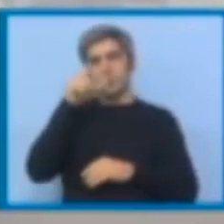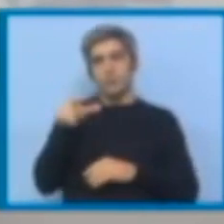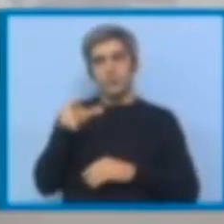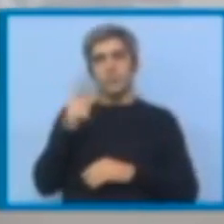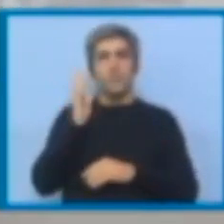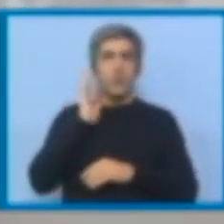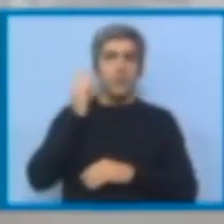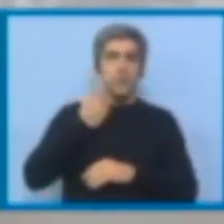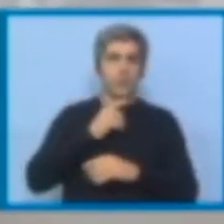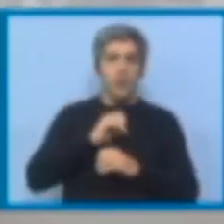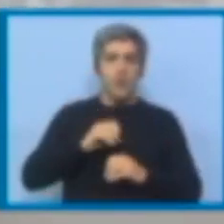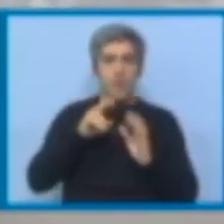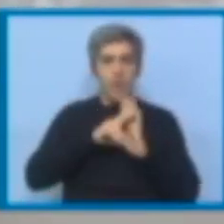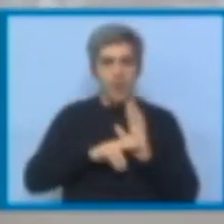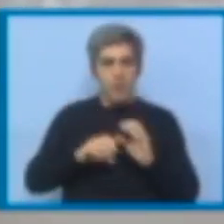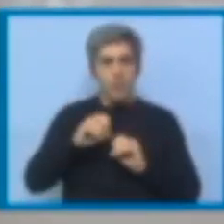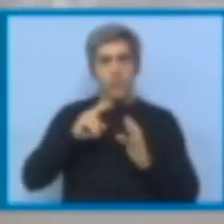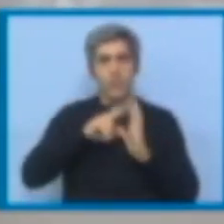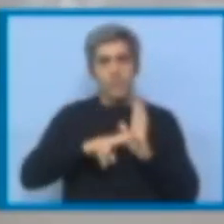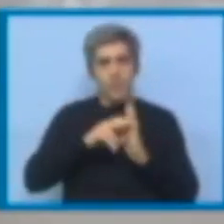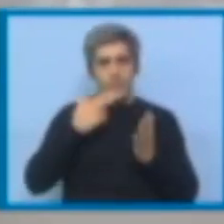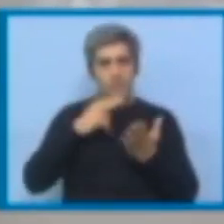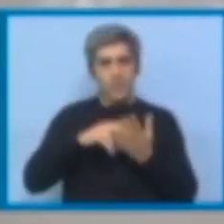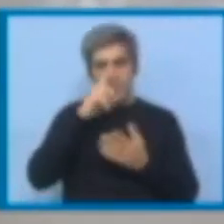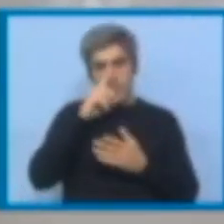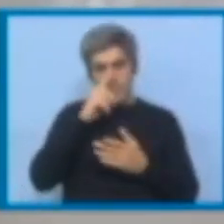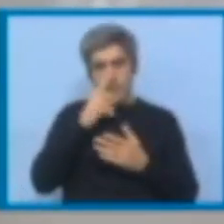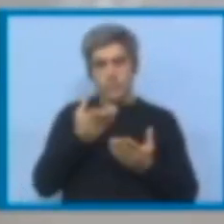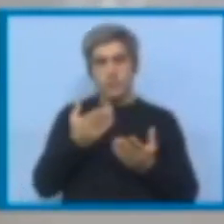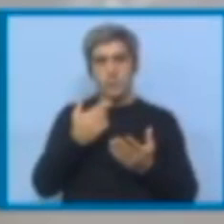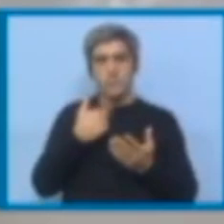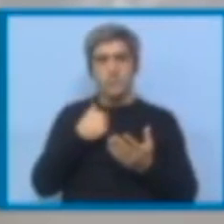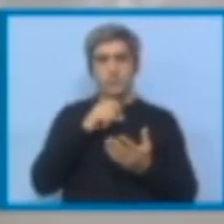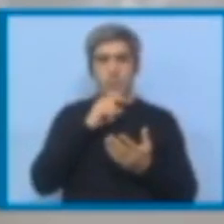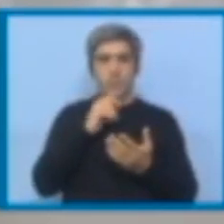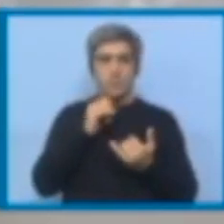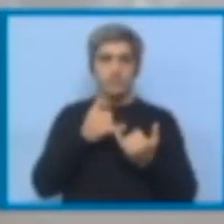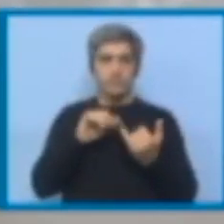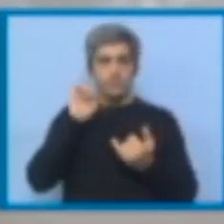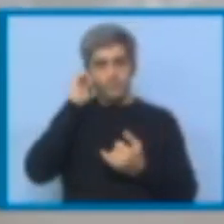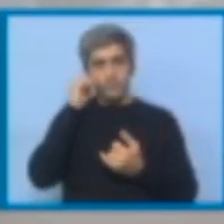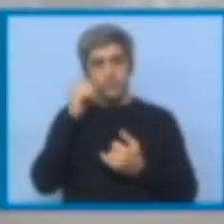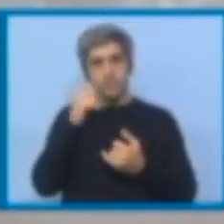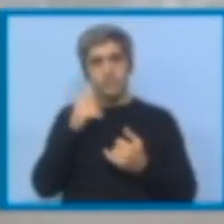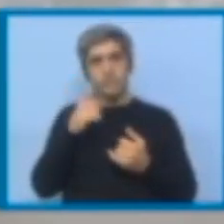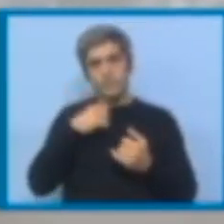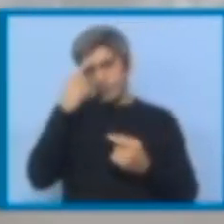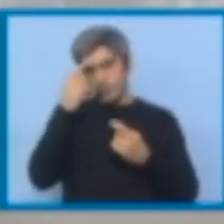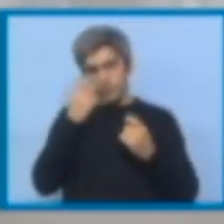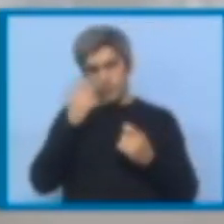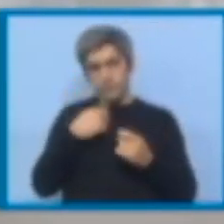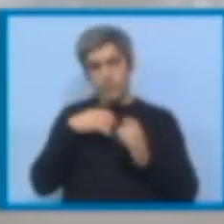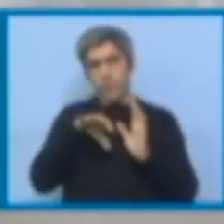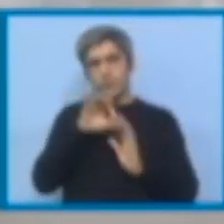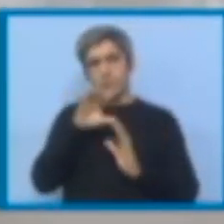está obrigada a nenhuma regra, a nenhum regulamento de verdade ou de mentira, eu sujeito-me a alicerçar o meu pensamento e as